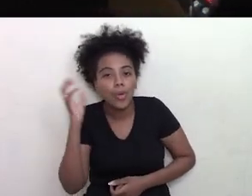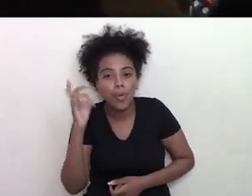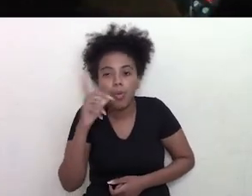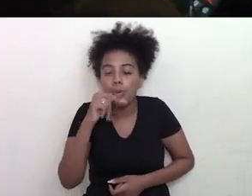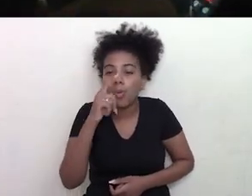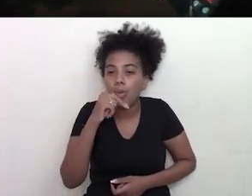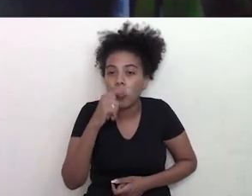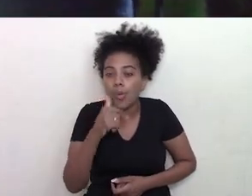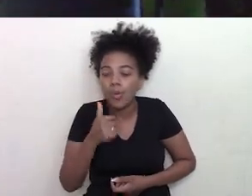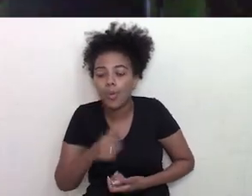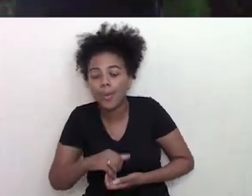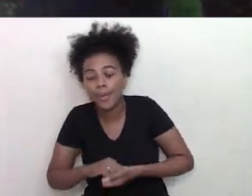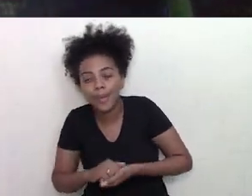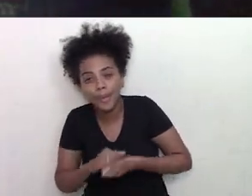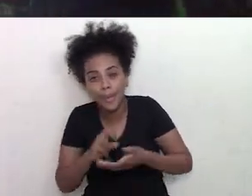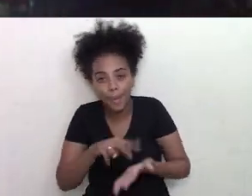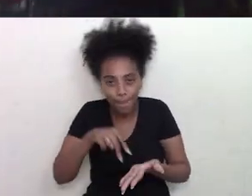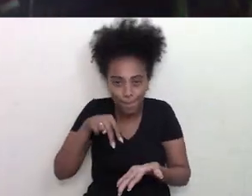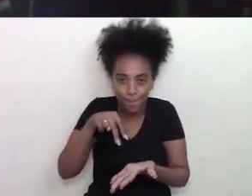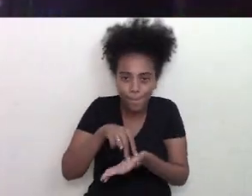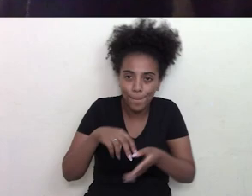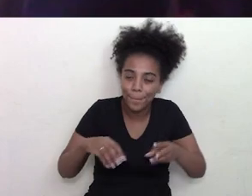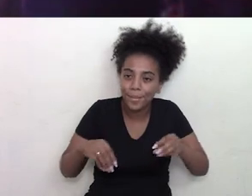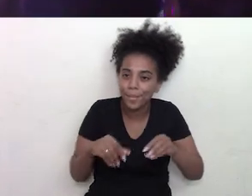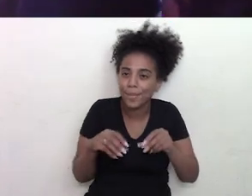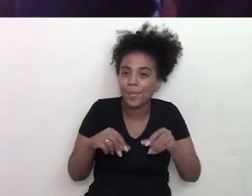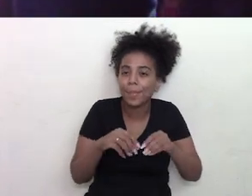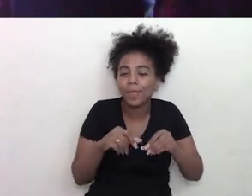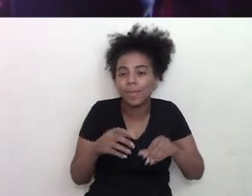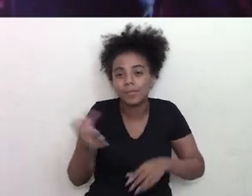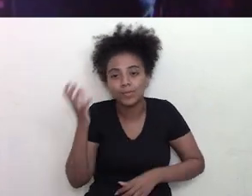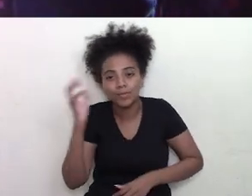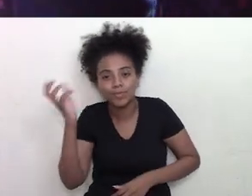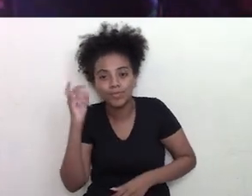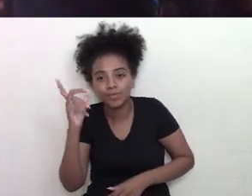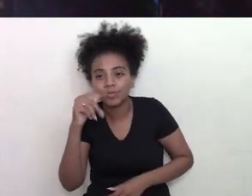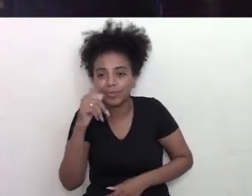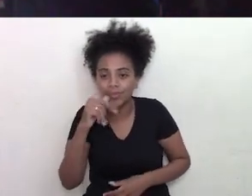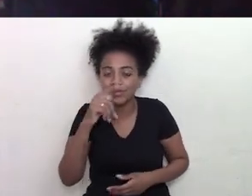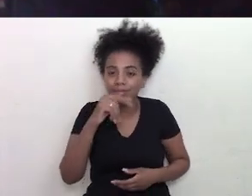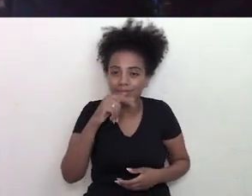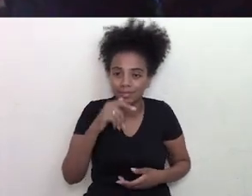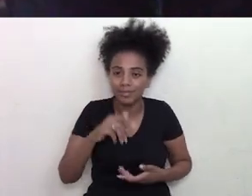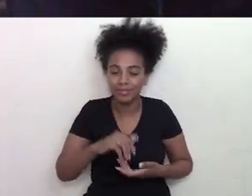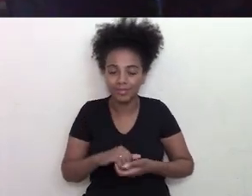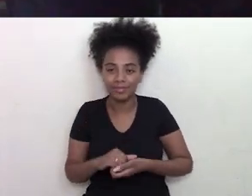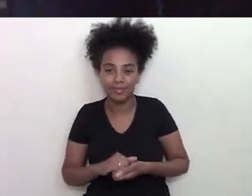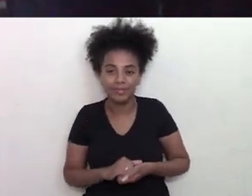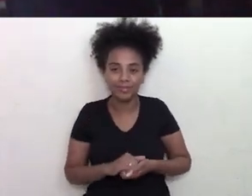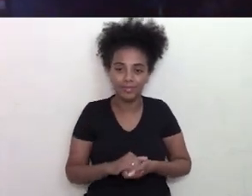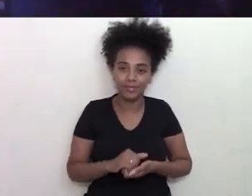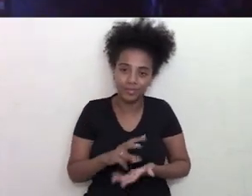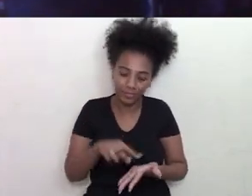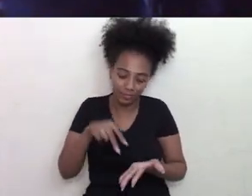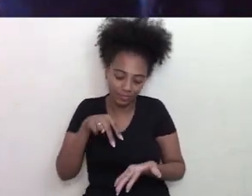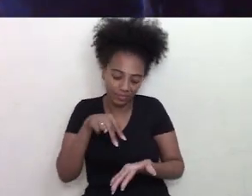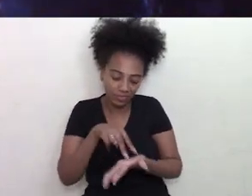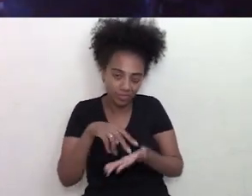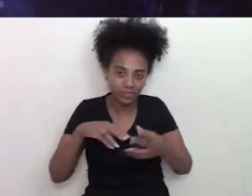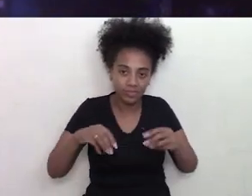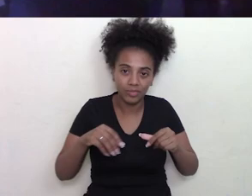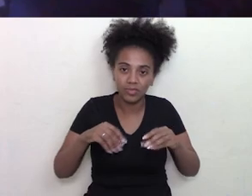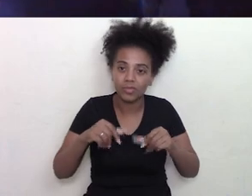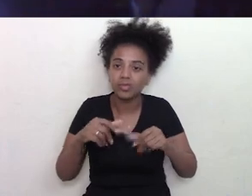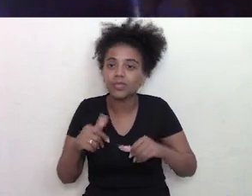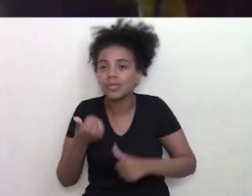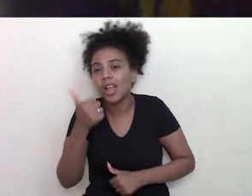assim, ó. Pé na areia, água de coco, beira do mar. Pé na areia,